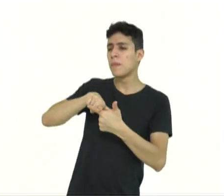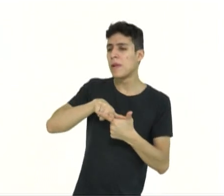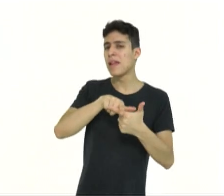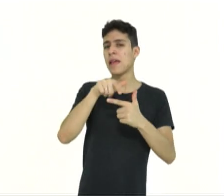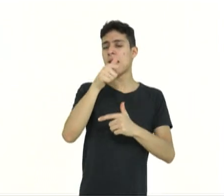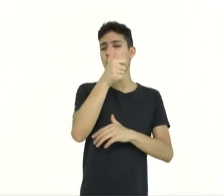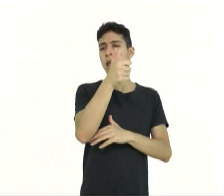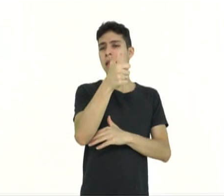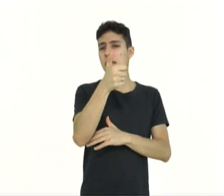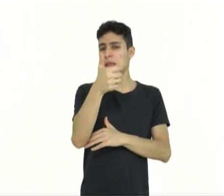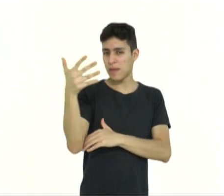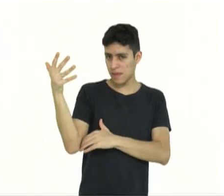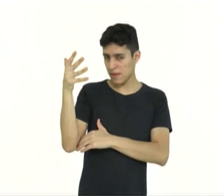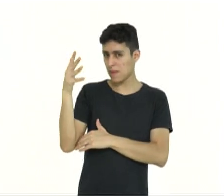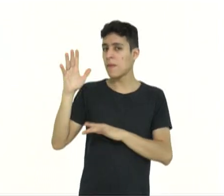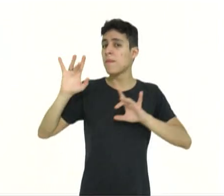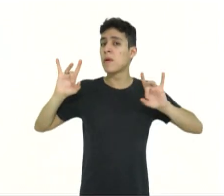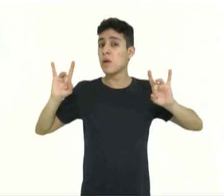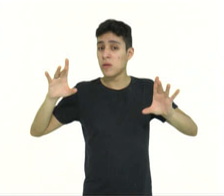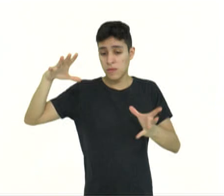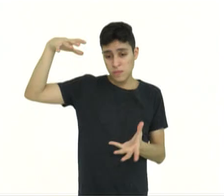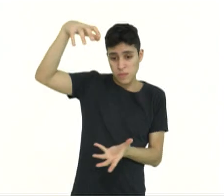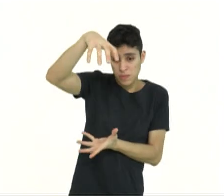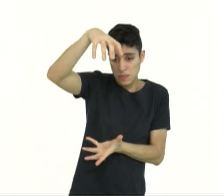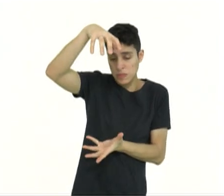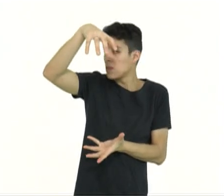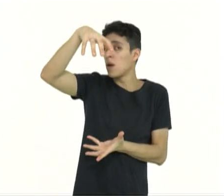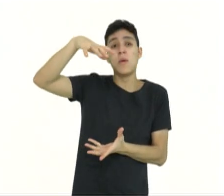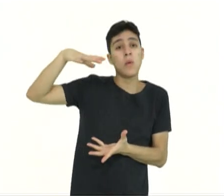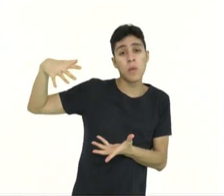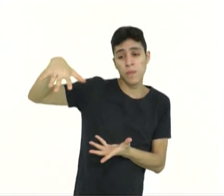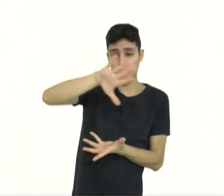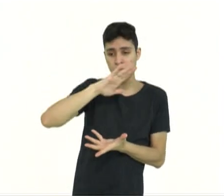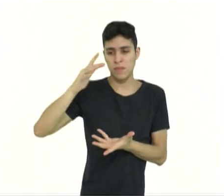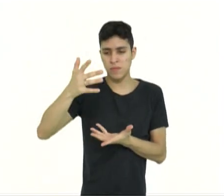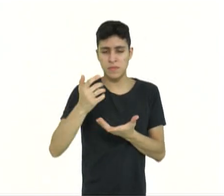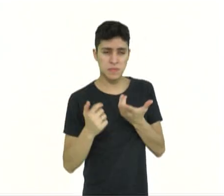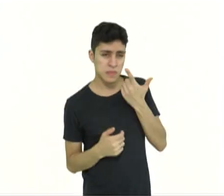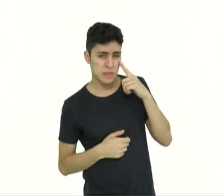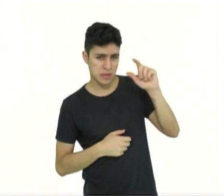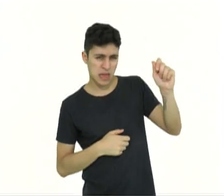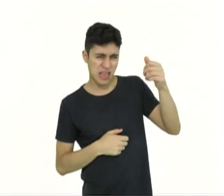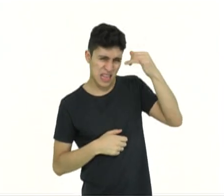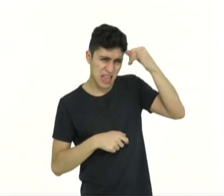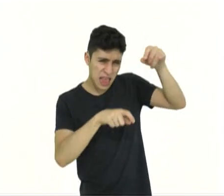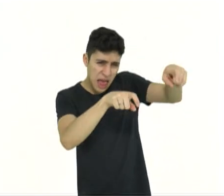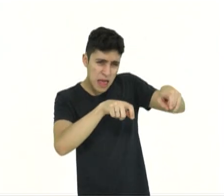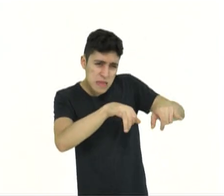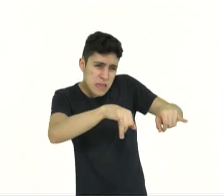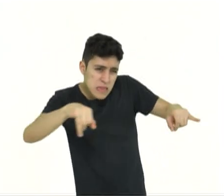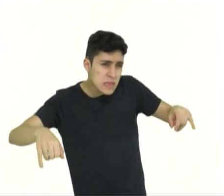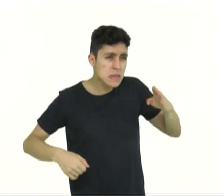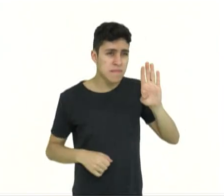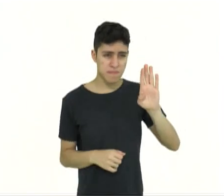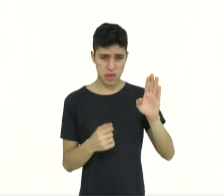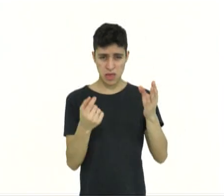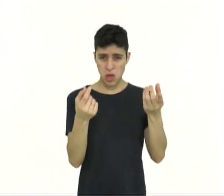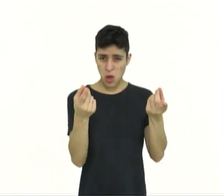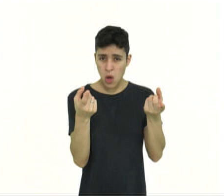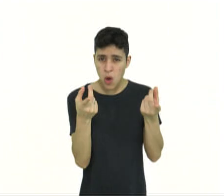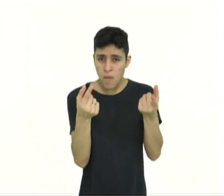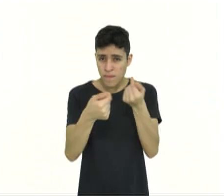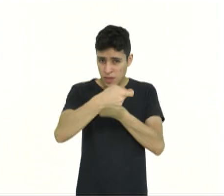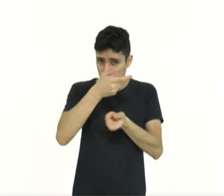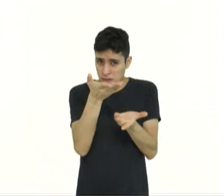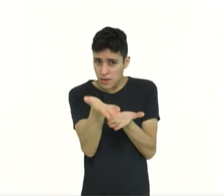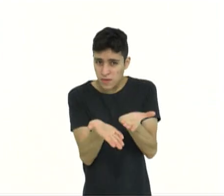regiões polares, como em todo o mundo. Seria agropecuária, letra A. Letra B, comércio e serviços. Letra